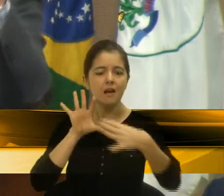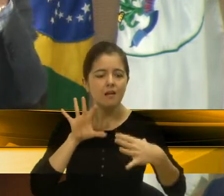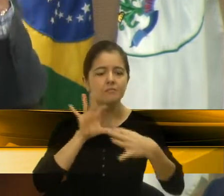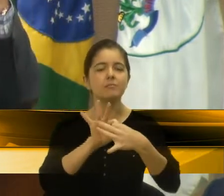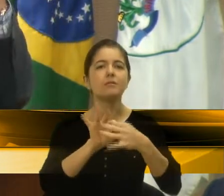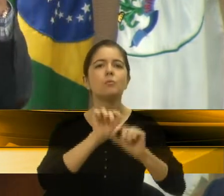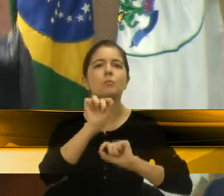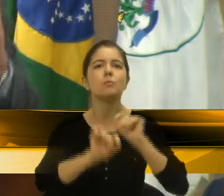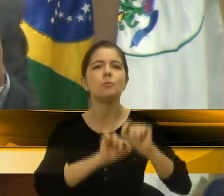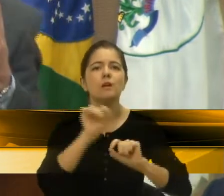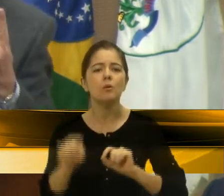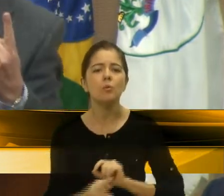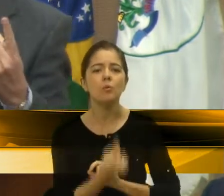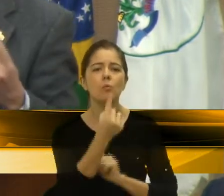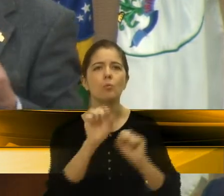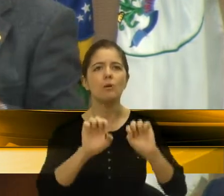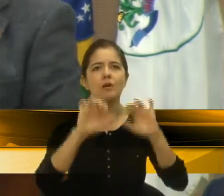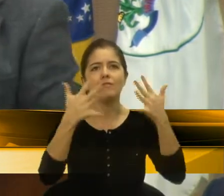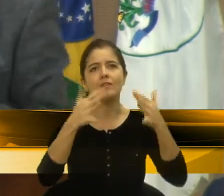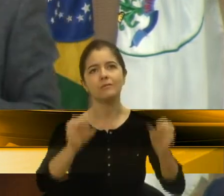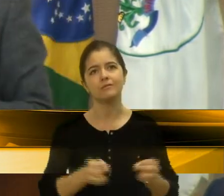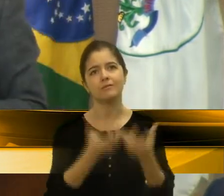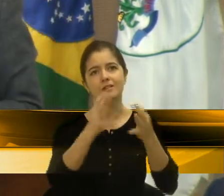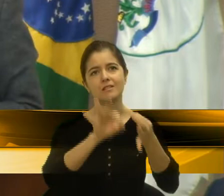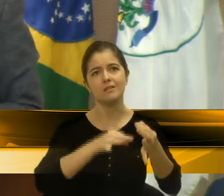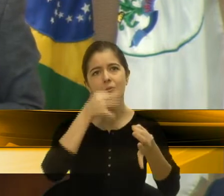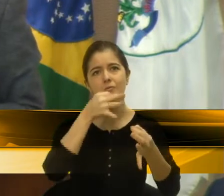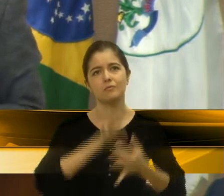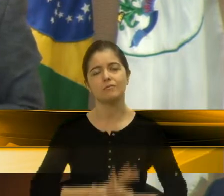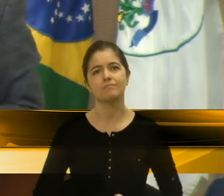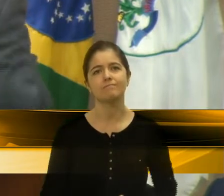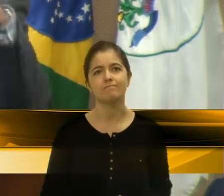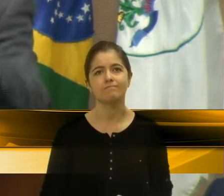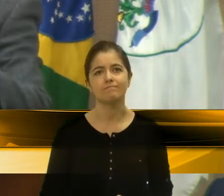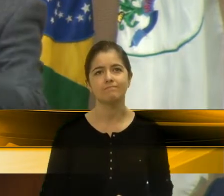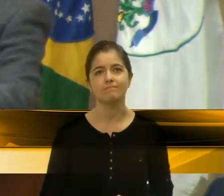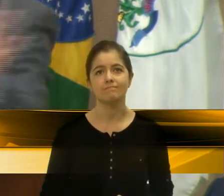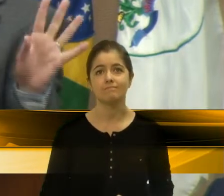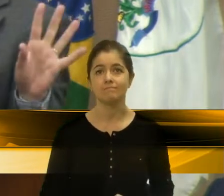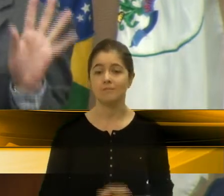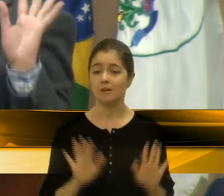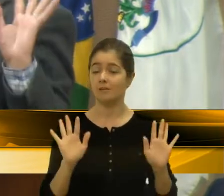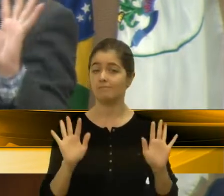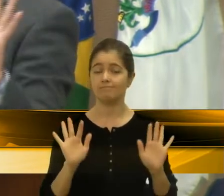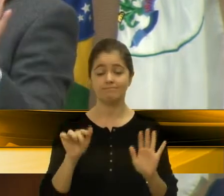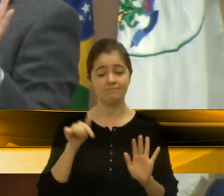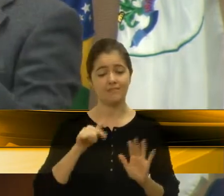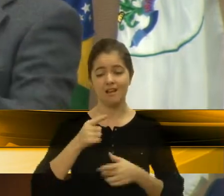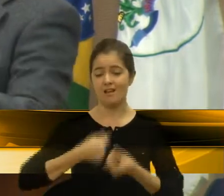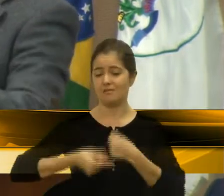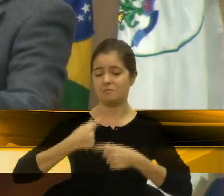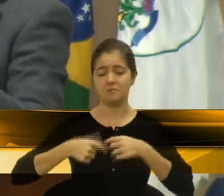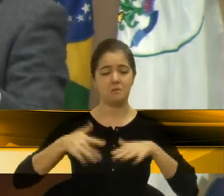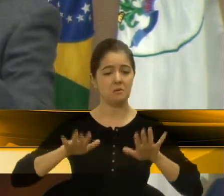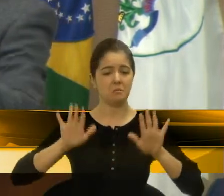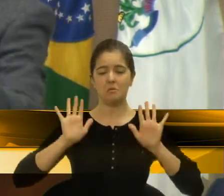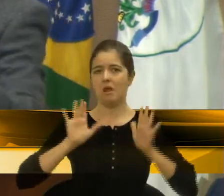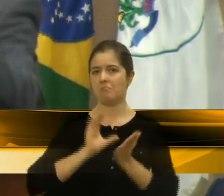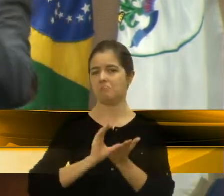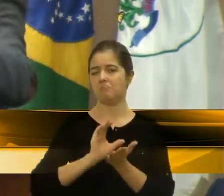de apenas um evento, no caso a festa da uva. Mas essa administração não vamos